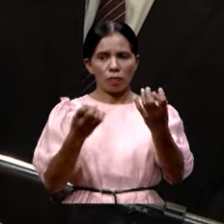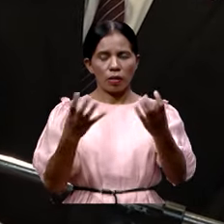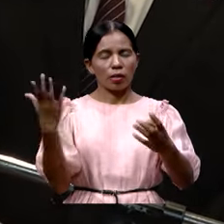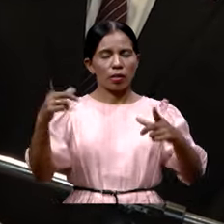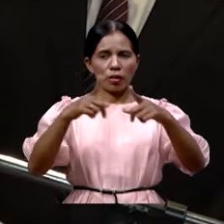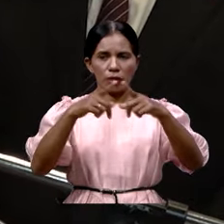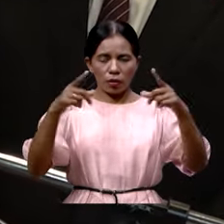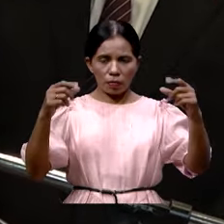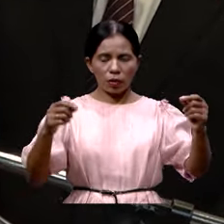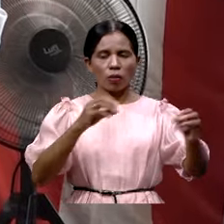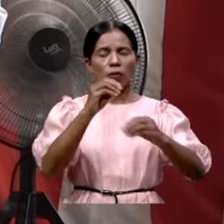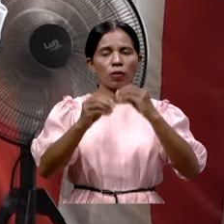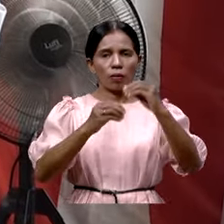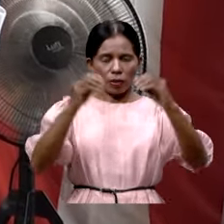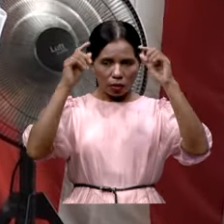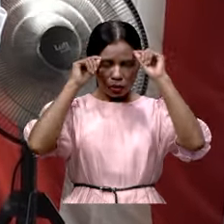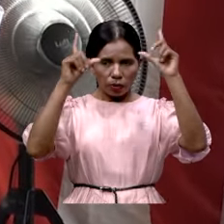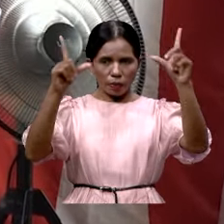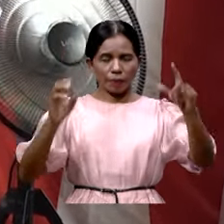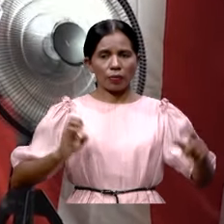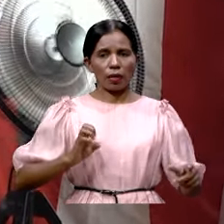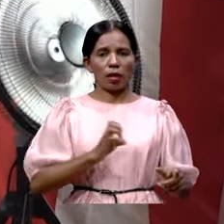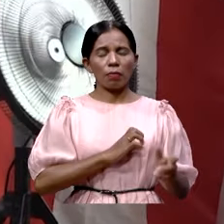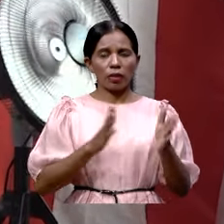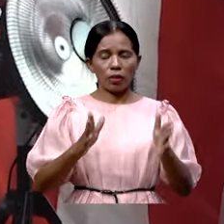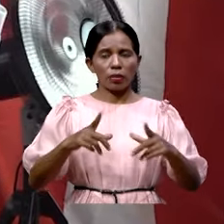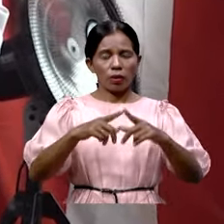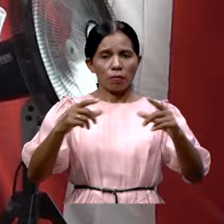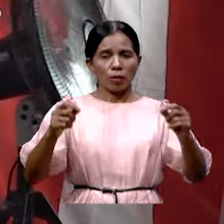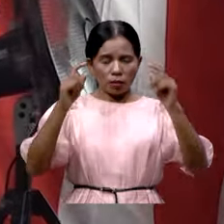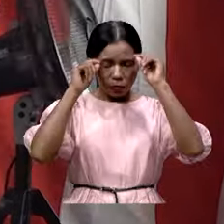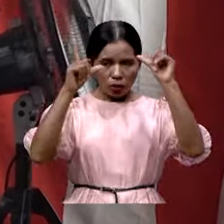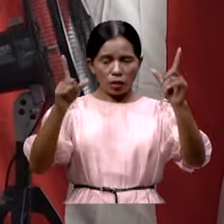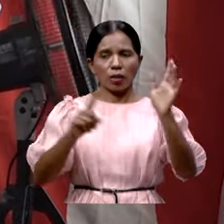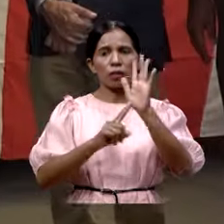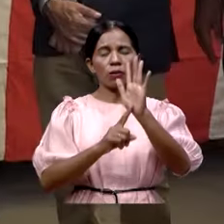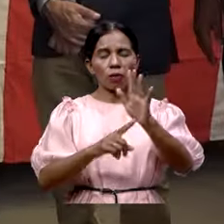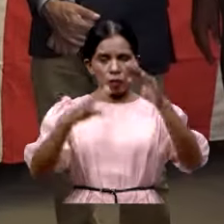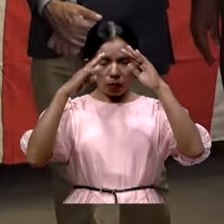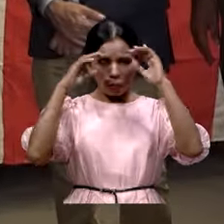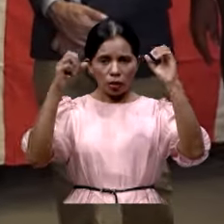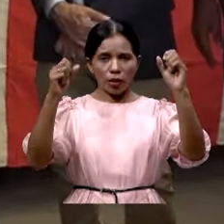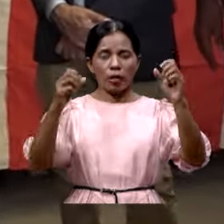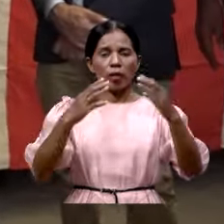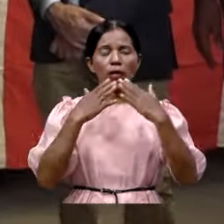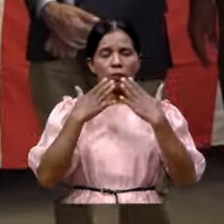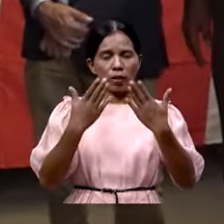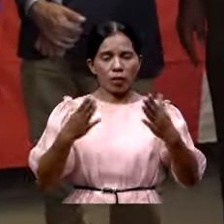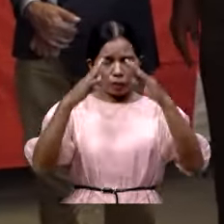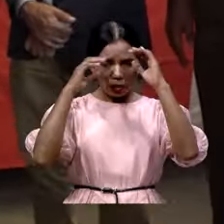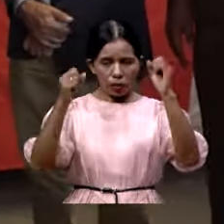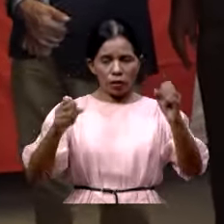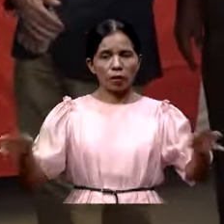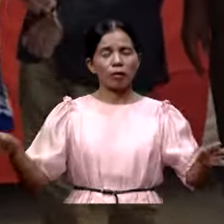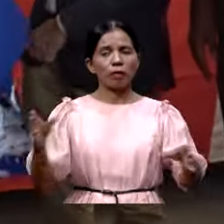Japão para Timor-Leste. Embaixador Japão e Timor-Leste, ato agradecimento para o Presidente da República, também marca a presença e a